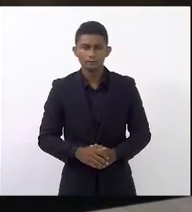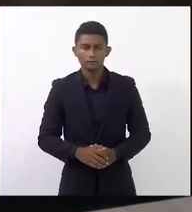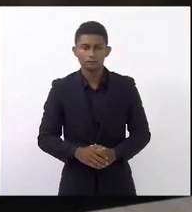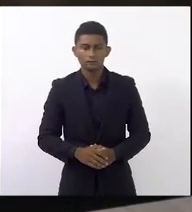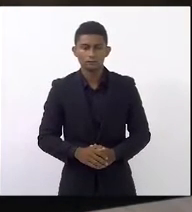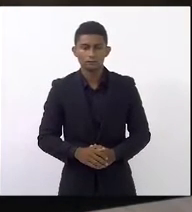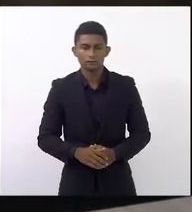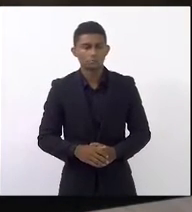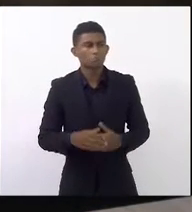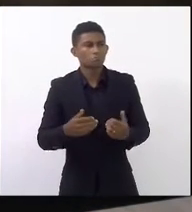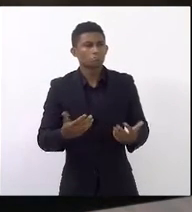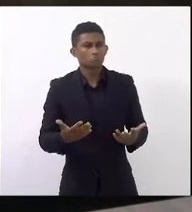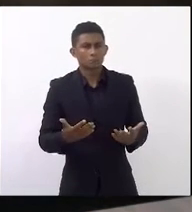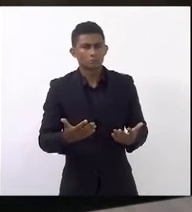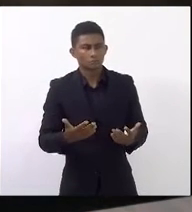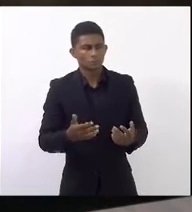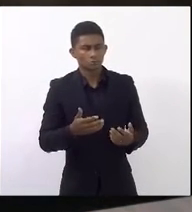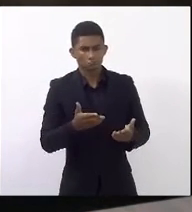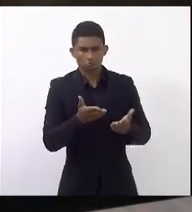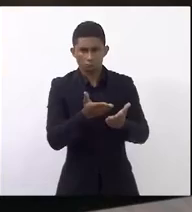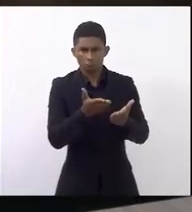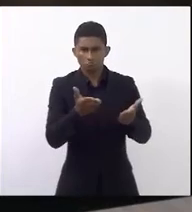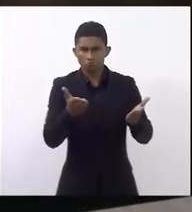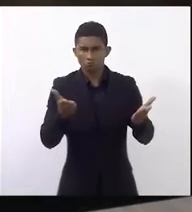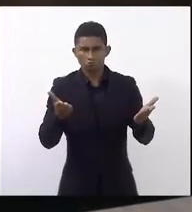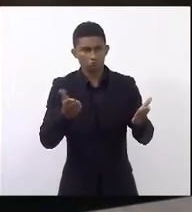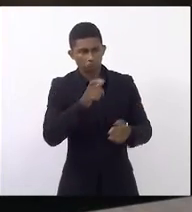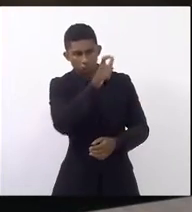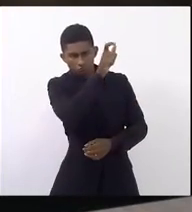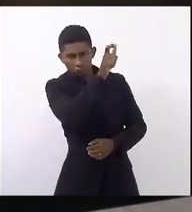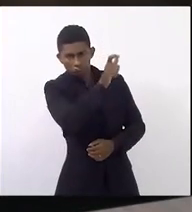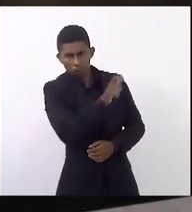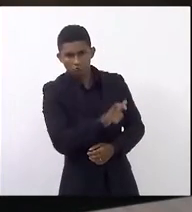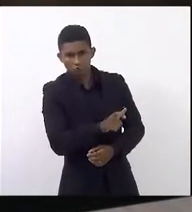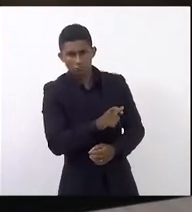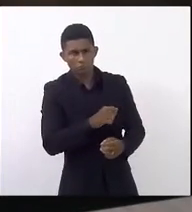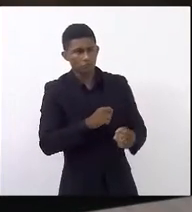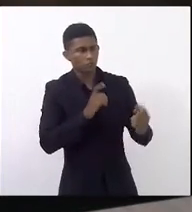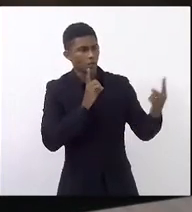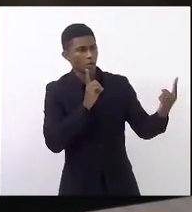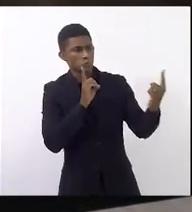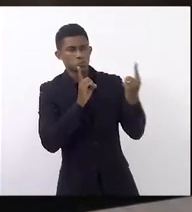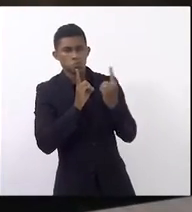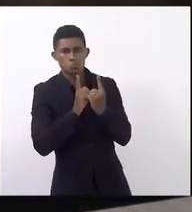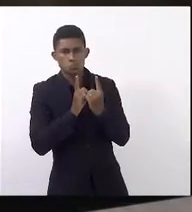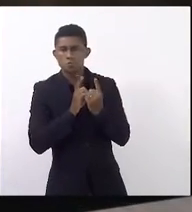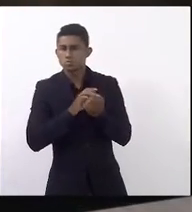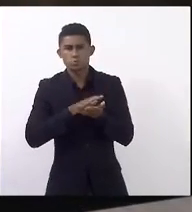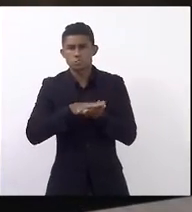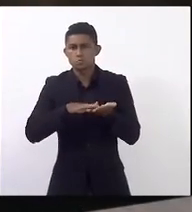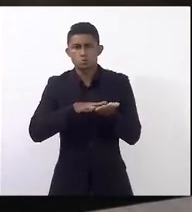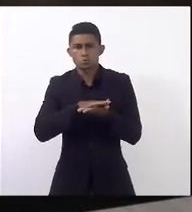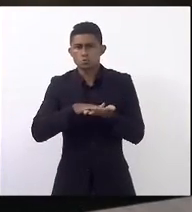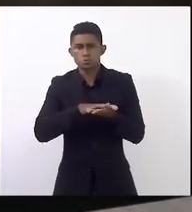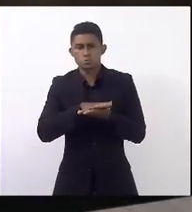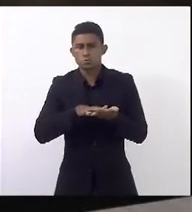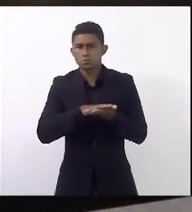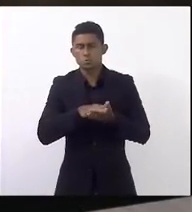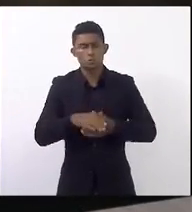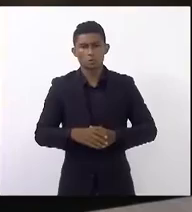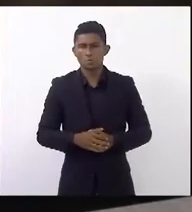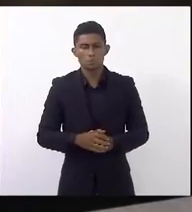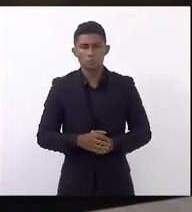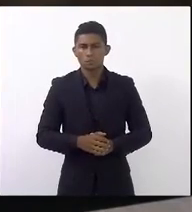fui procurado por esse cidadão que está sendo agora julgado por nós. Não fui